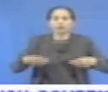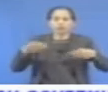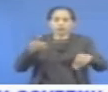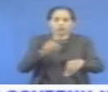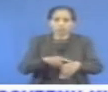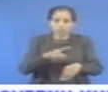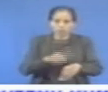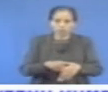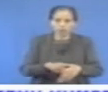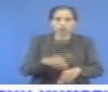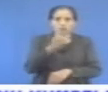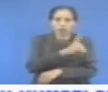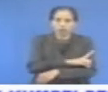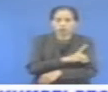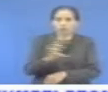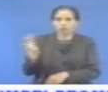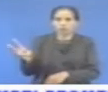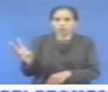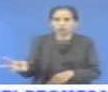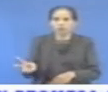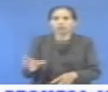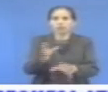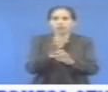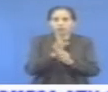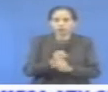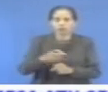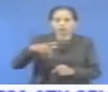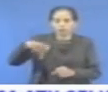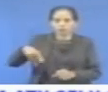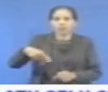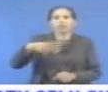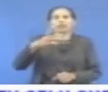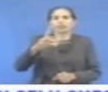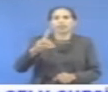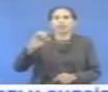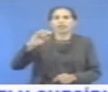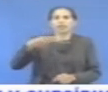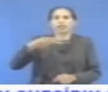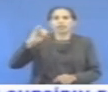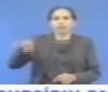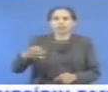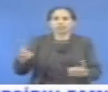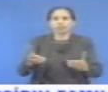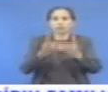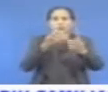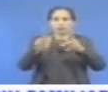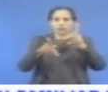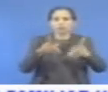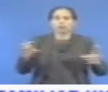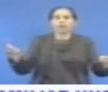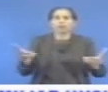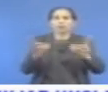instituição relevante Sira. Atu foti medidas tu recomendação PDHJ Nian, hasoro membro Sira nebe comete crime. Liu